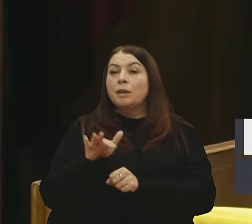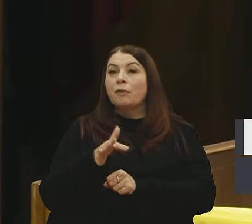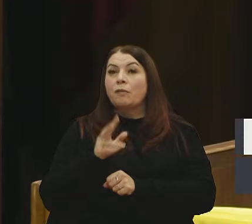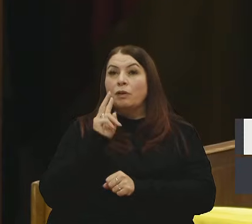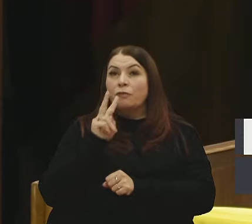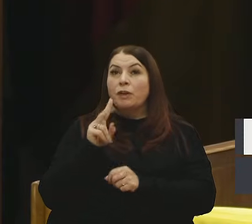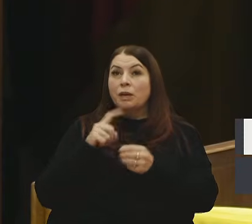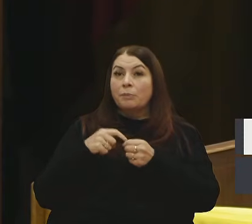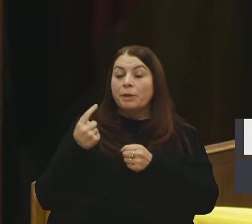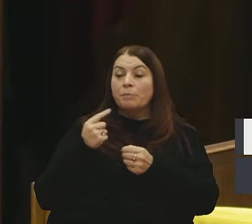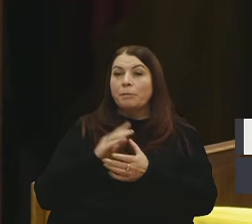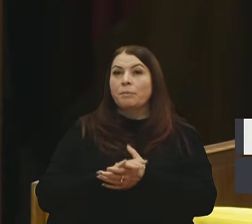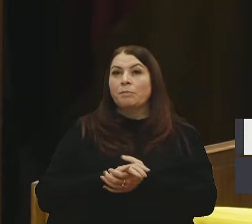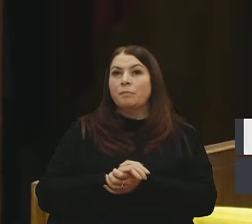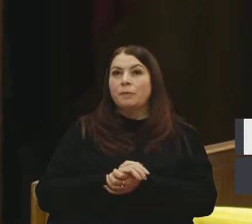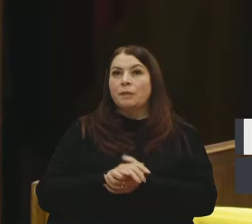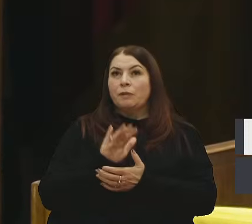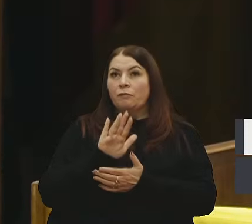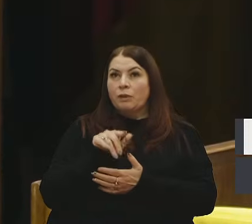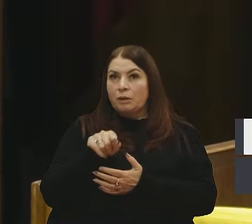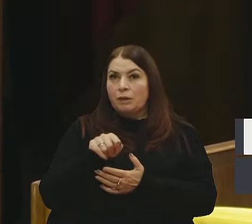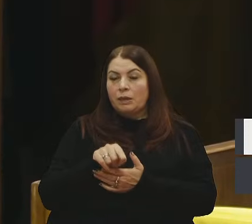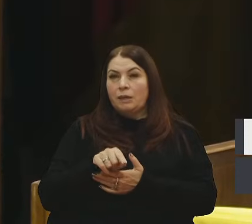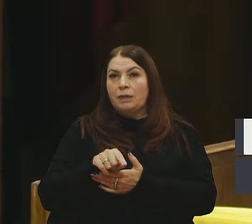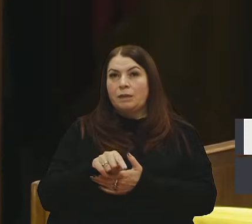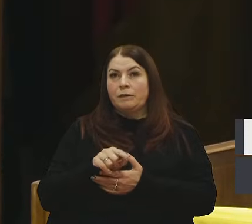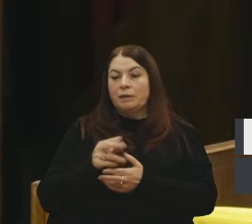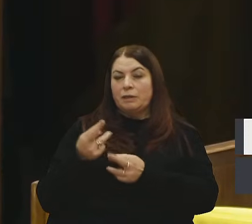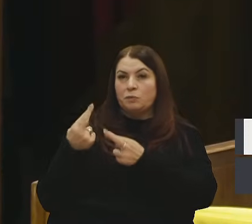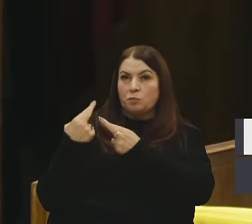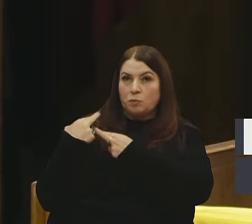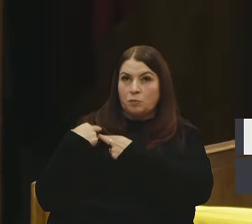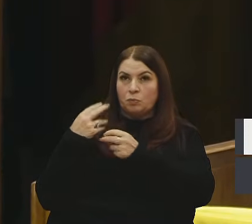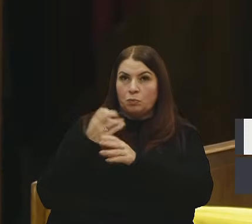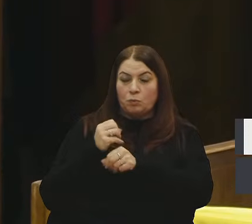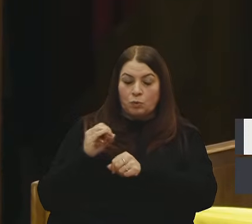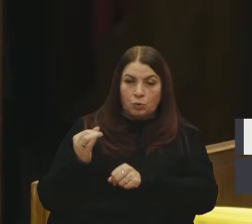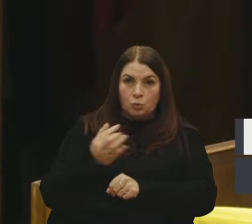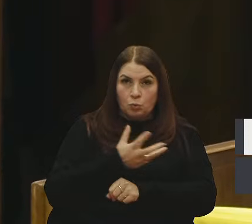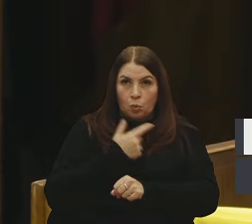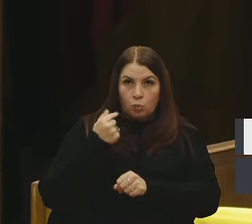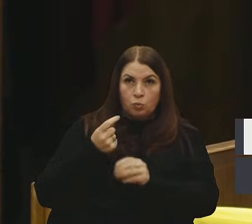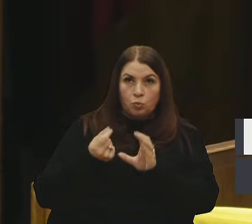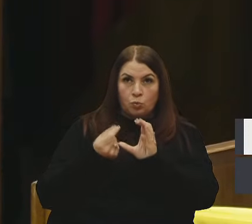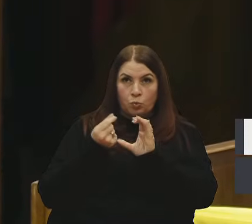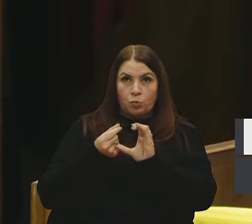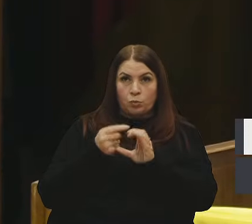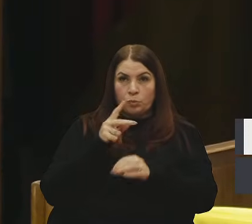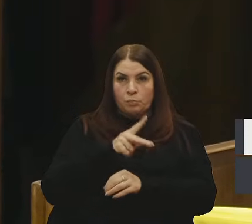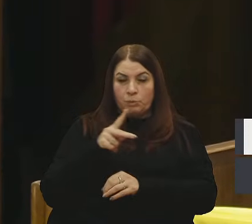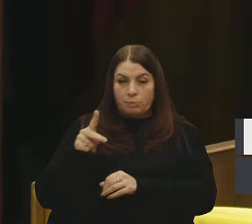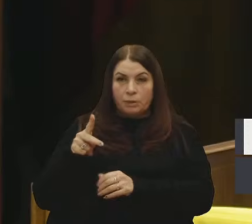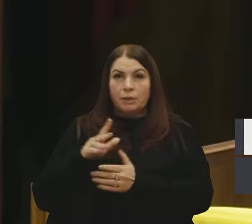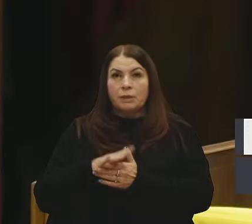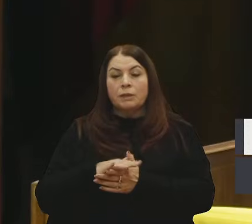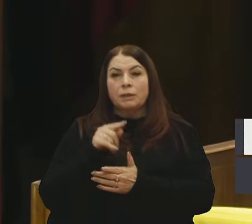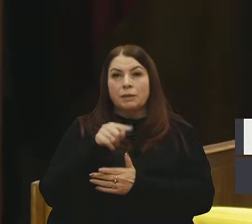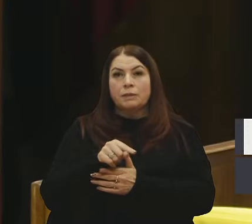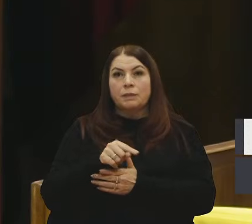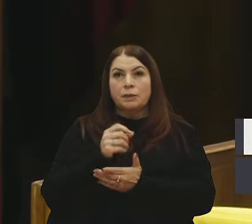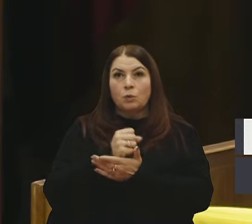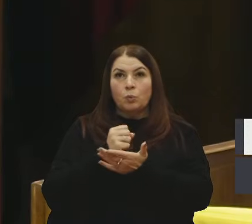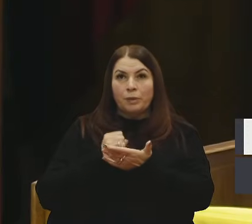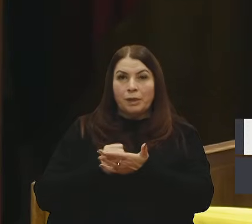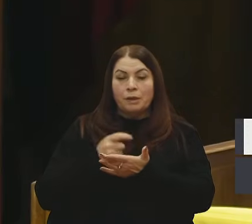verificador independente que ficará encarregado de calcular todos os custos da PPP será